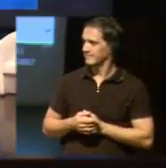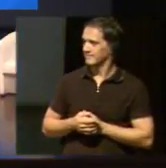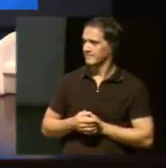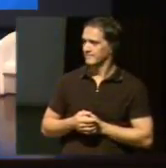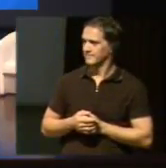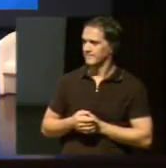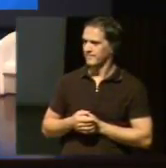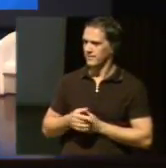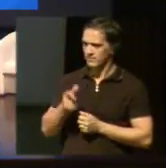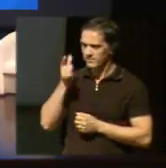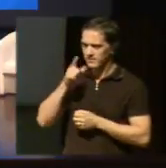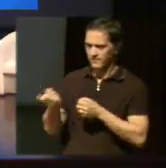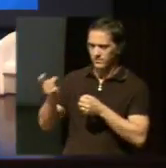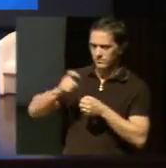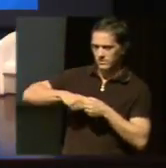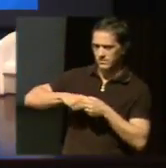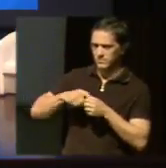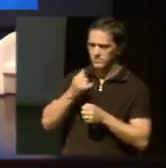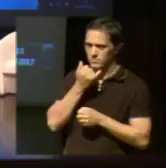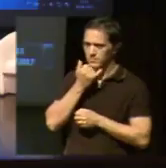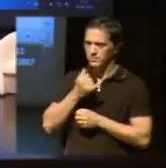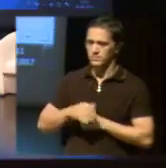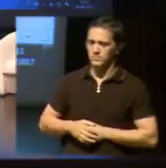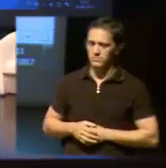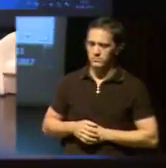Será que dá para voltar? Desculpe.